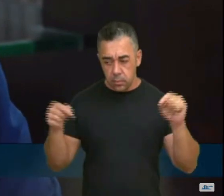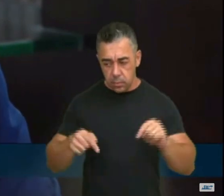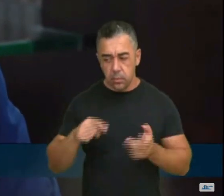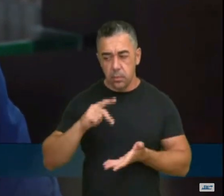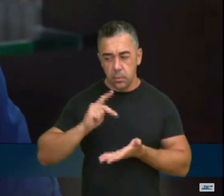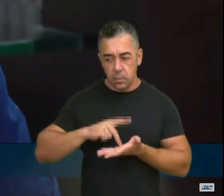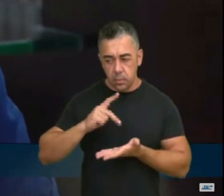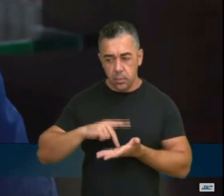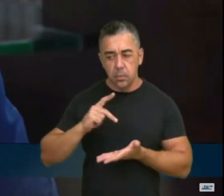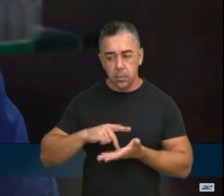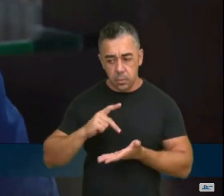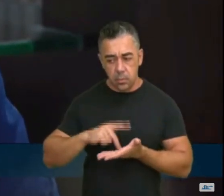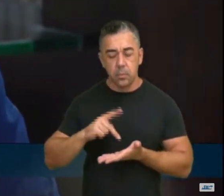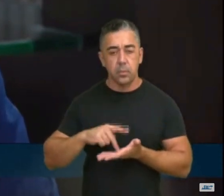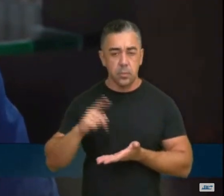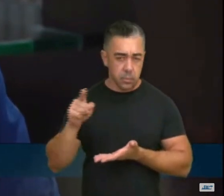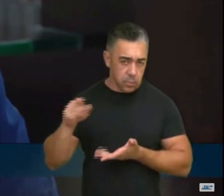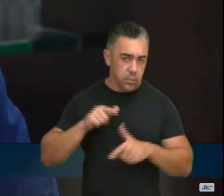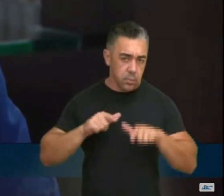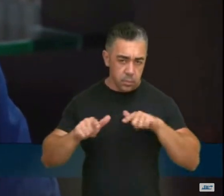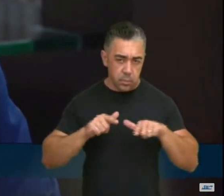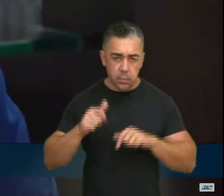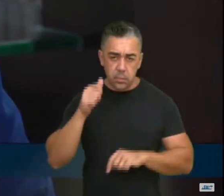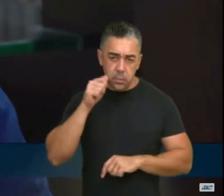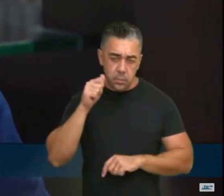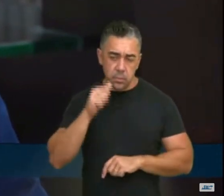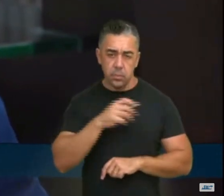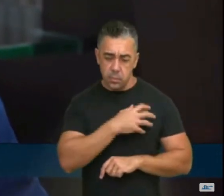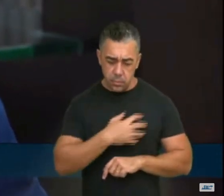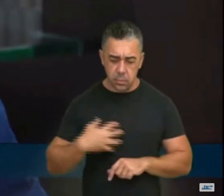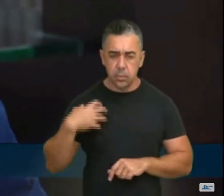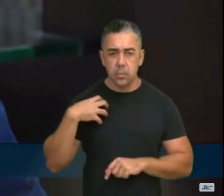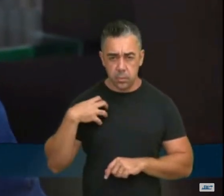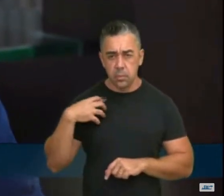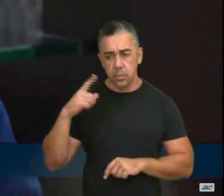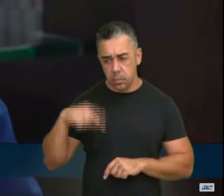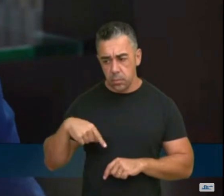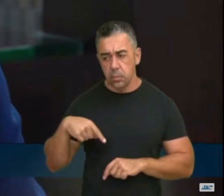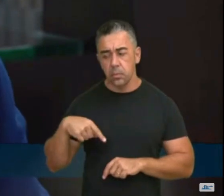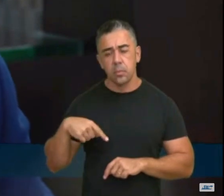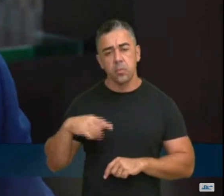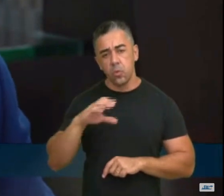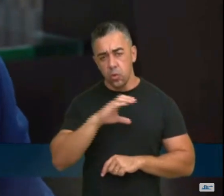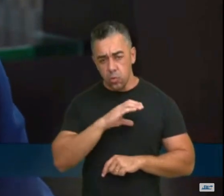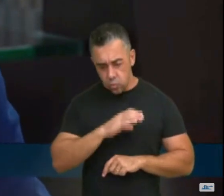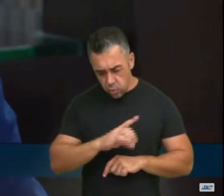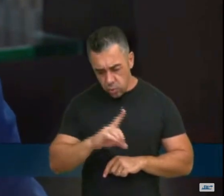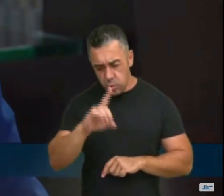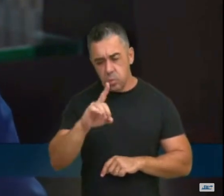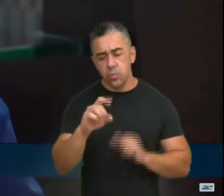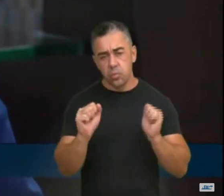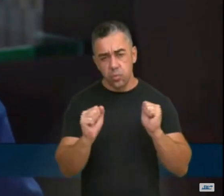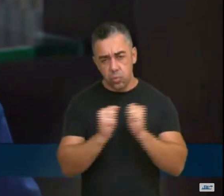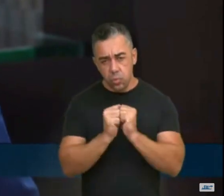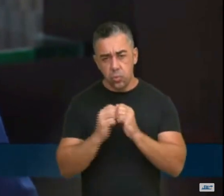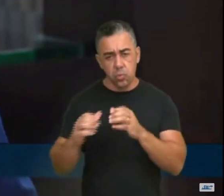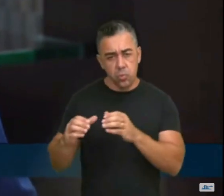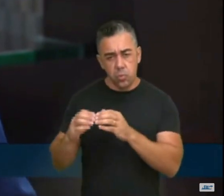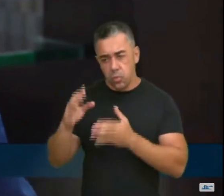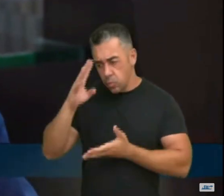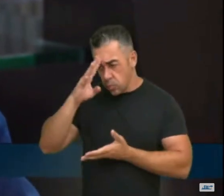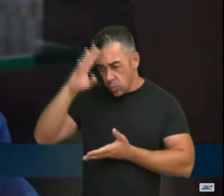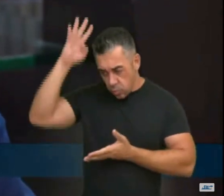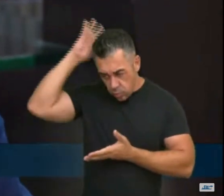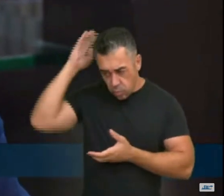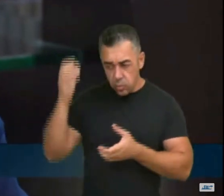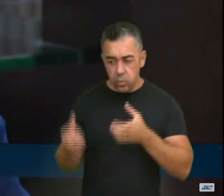de fato é exemplar o trabalho da nossa primeira dama nessa coordenação junto aos bombeiros e